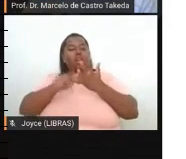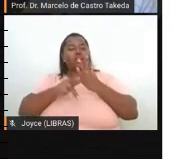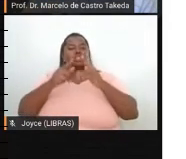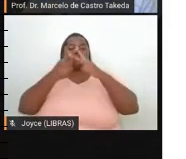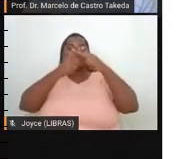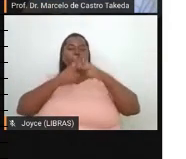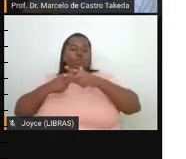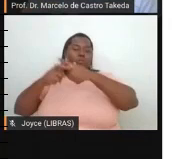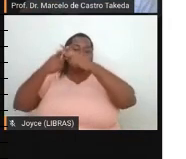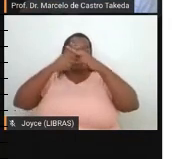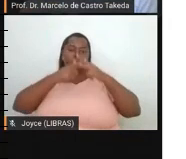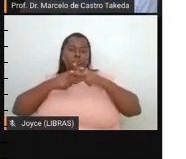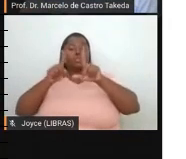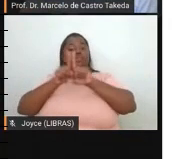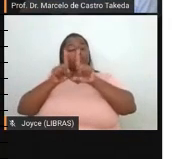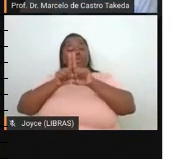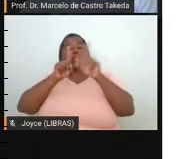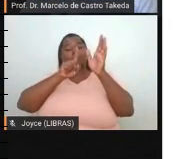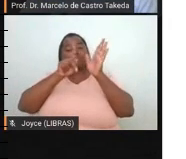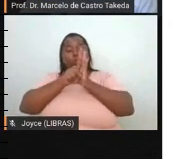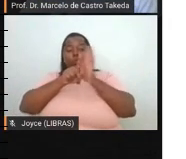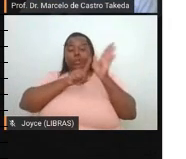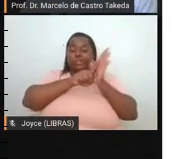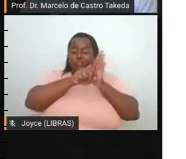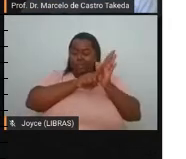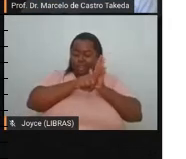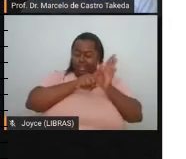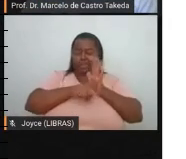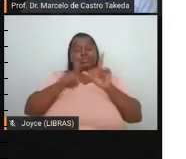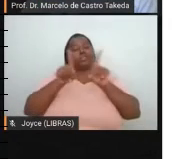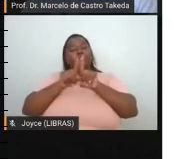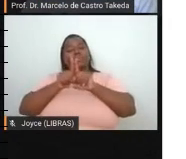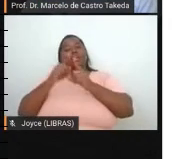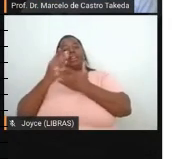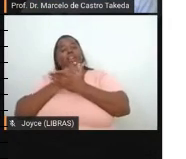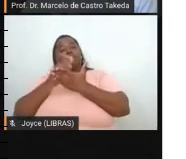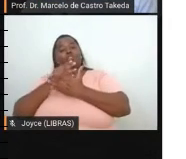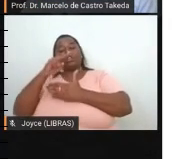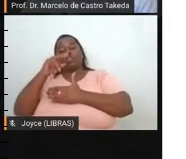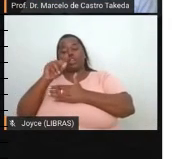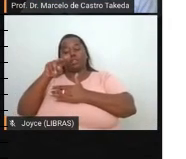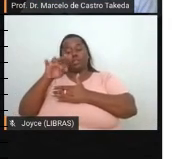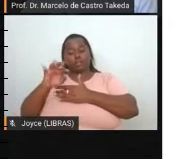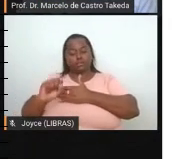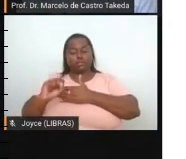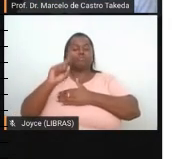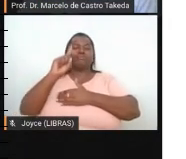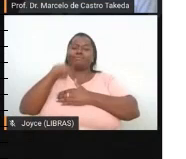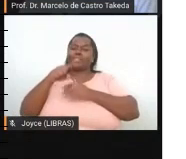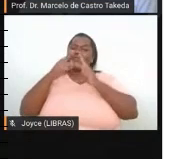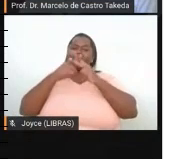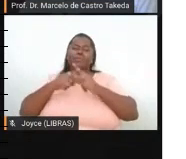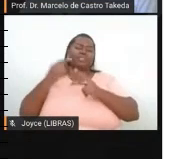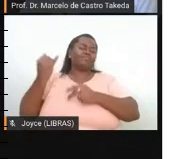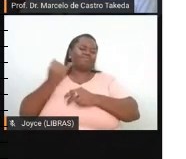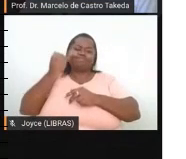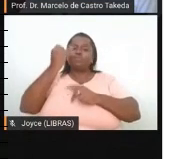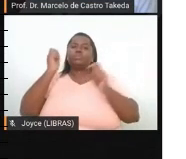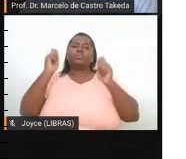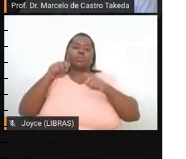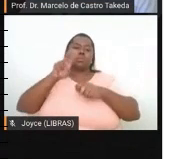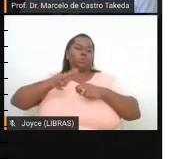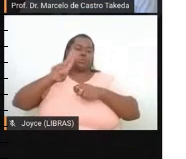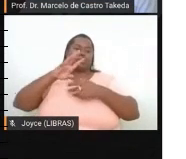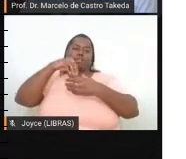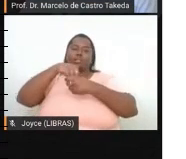dos questionários e do livro de notas. São recursos importantes que a gente pode utilizar nas nossas disciplinas e que a gente economiza tempo.